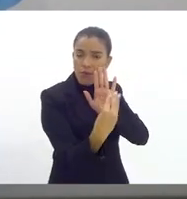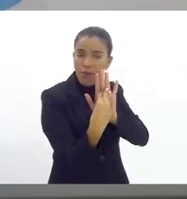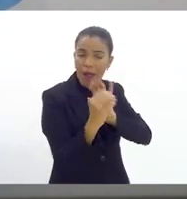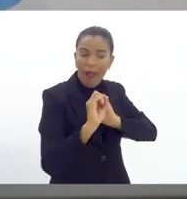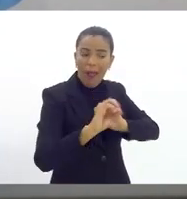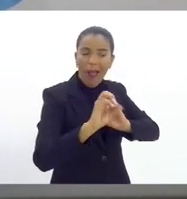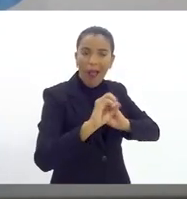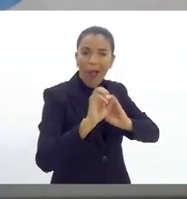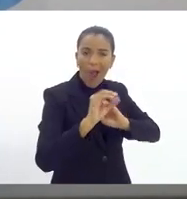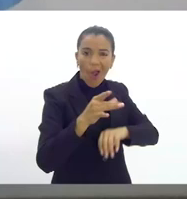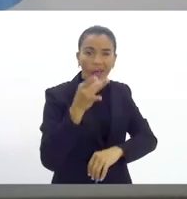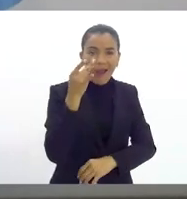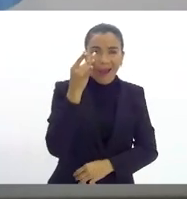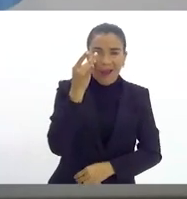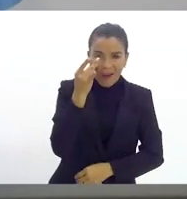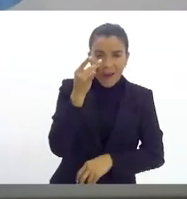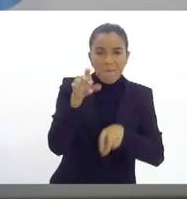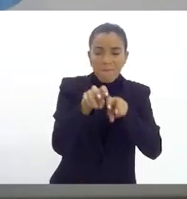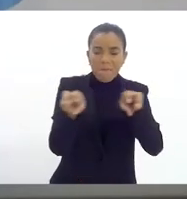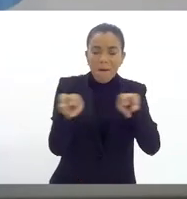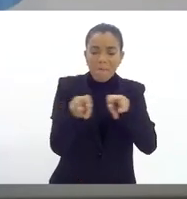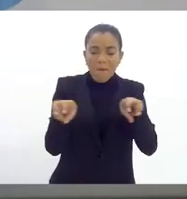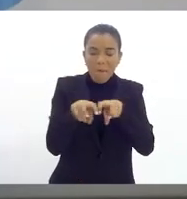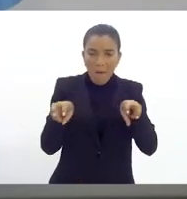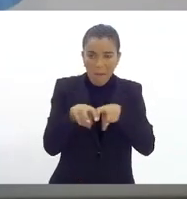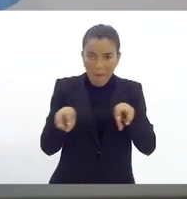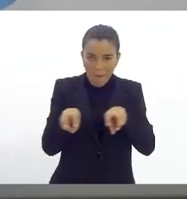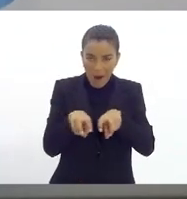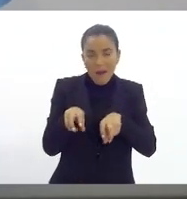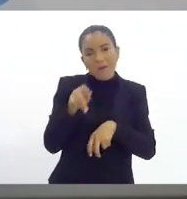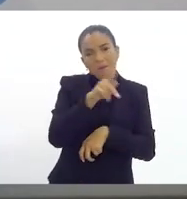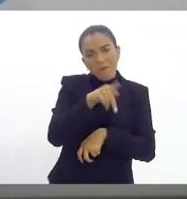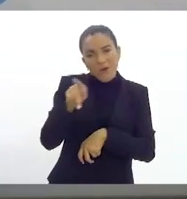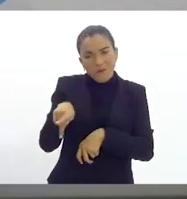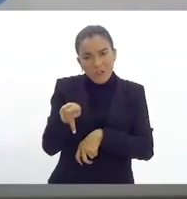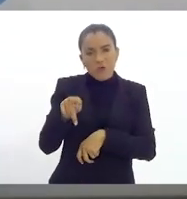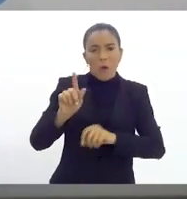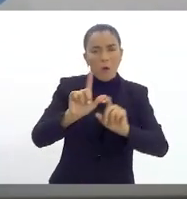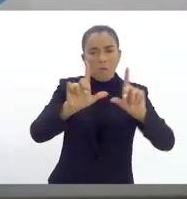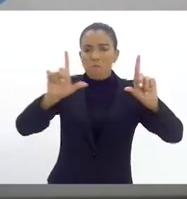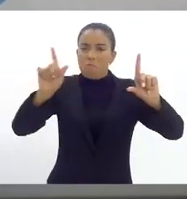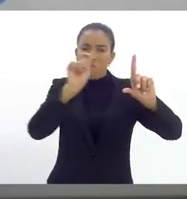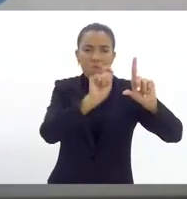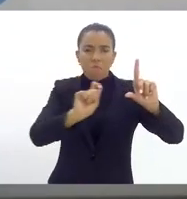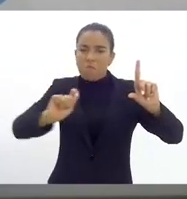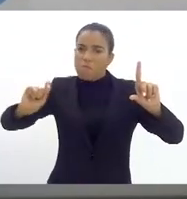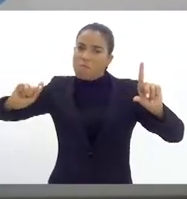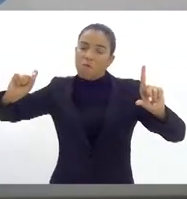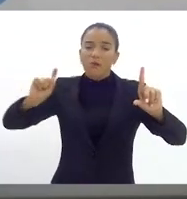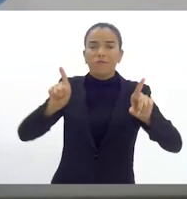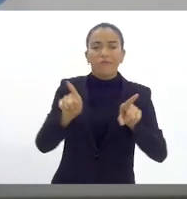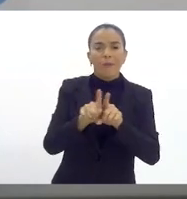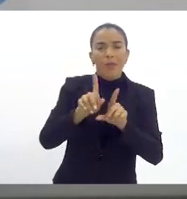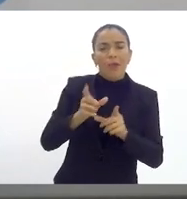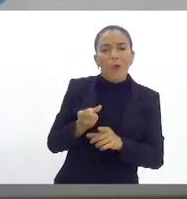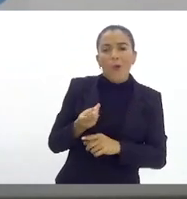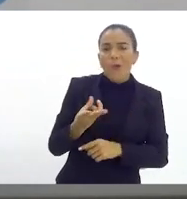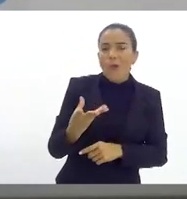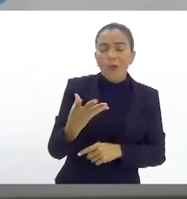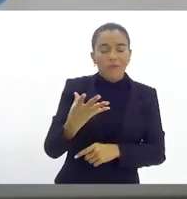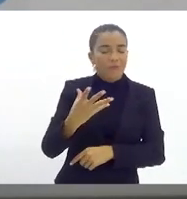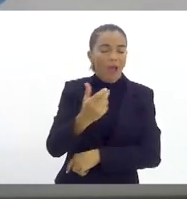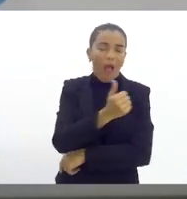aulas presenciais né com professores constituídos o número relativo de decentes em sala de aula